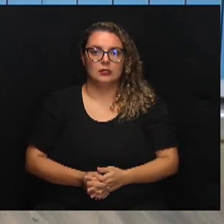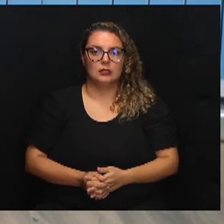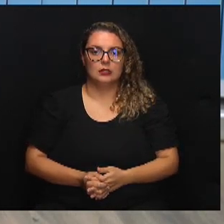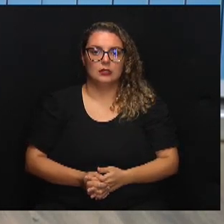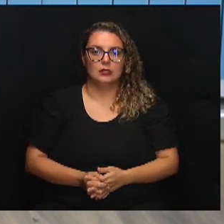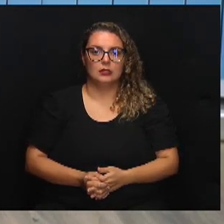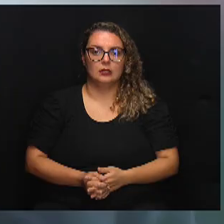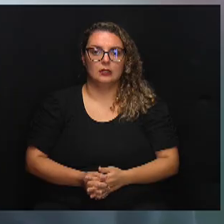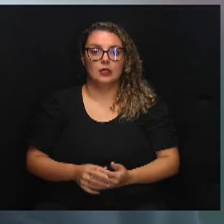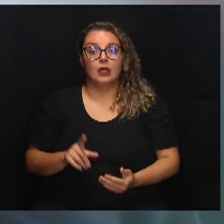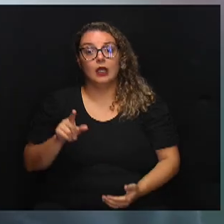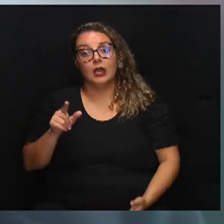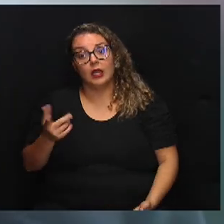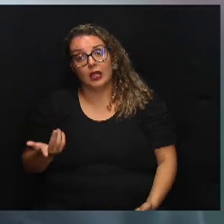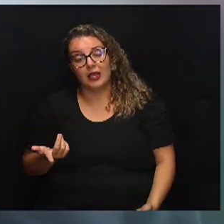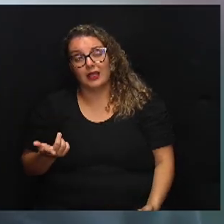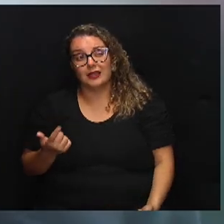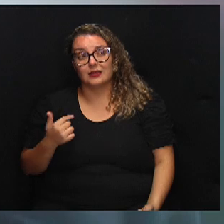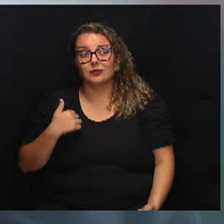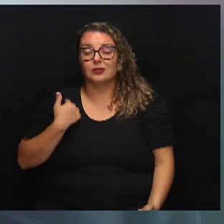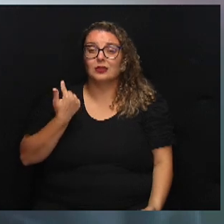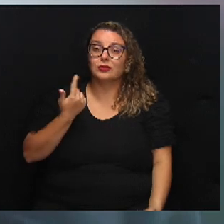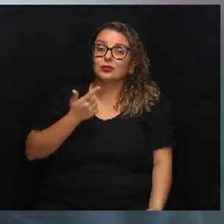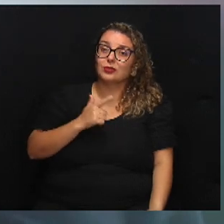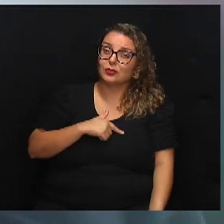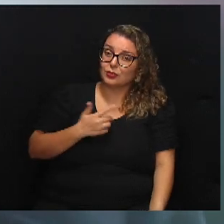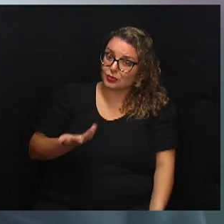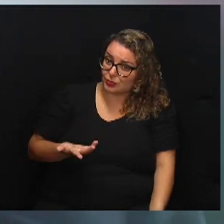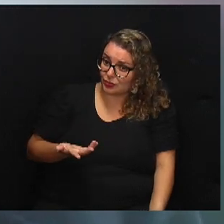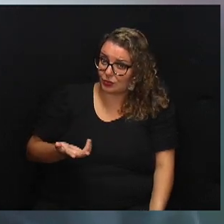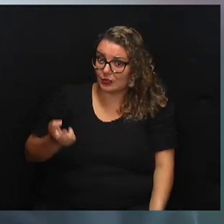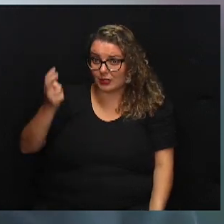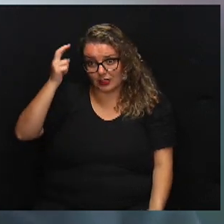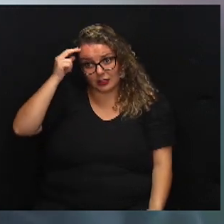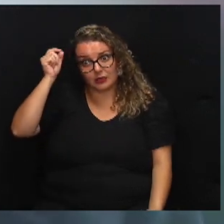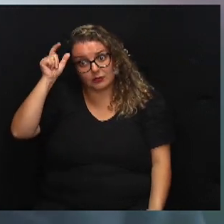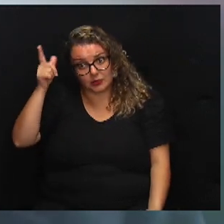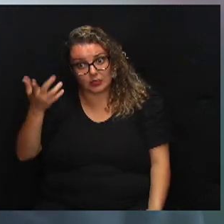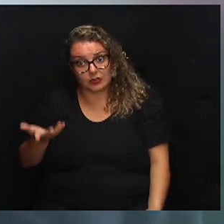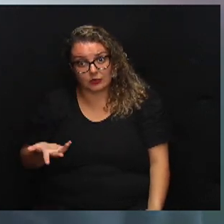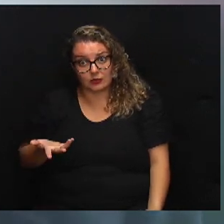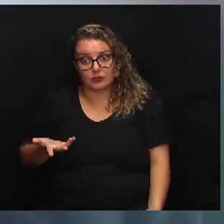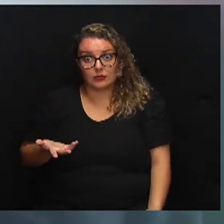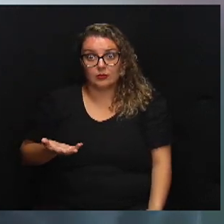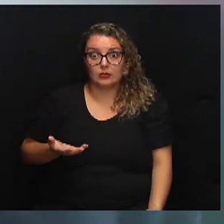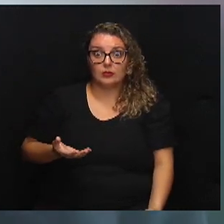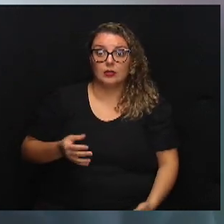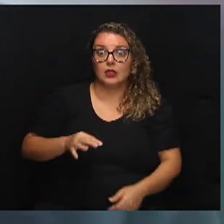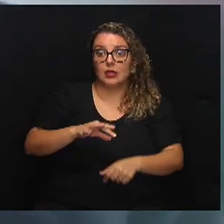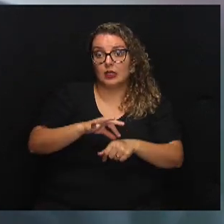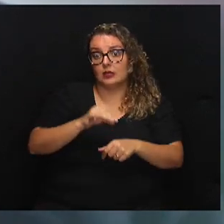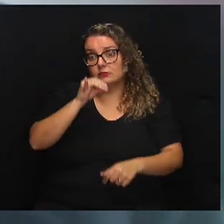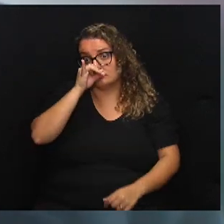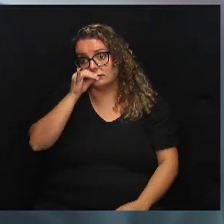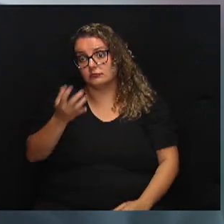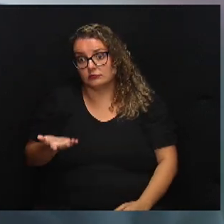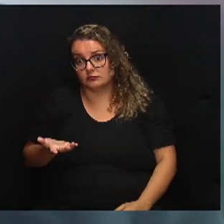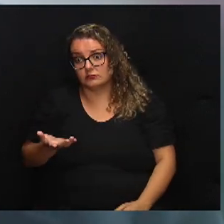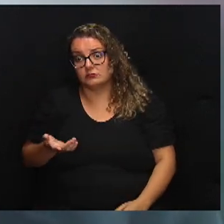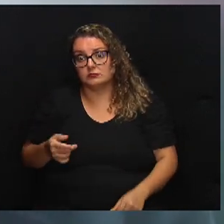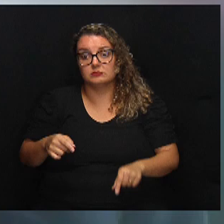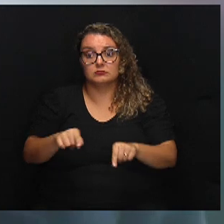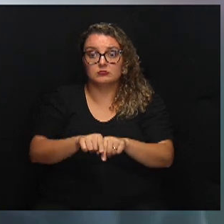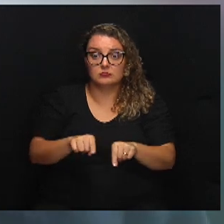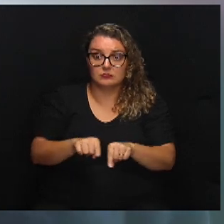Não é muito da nossa cultura, não é? A carne de porco. Mas a carne de porco também é uma